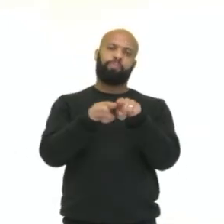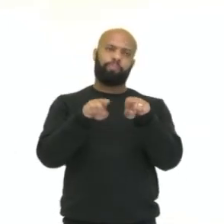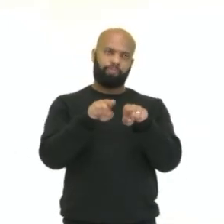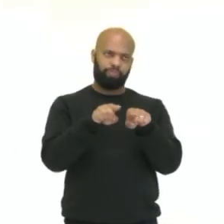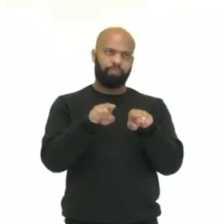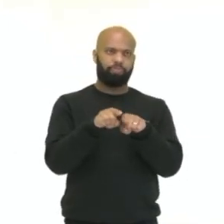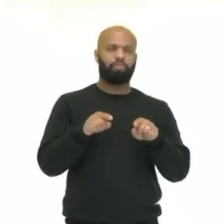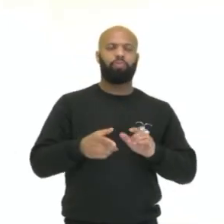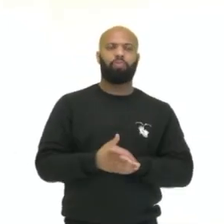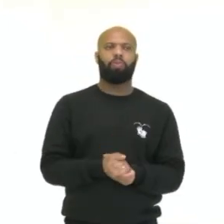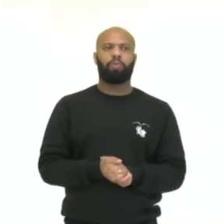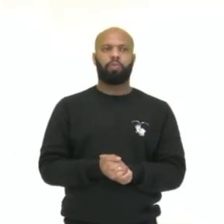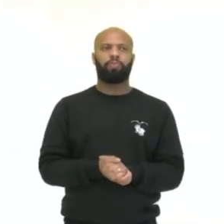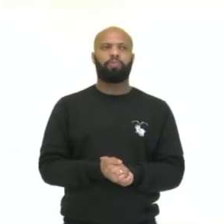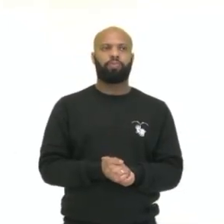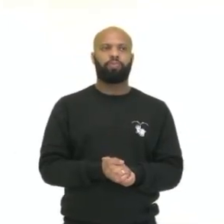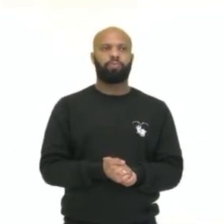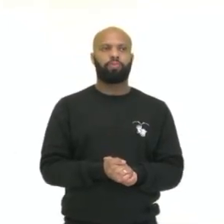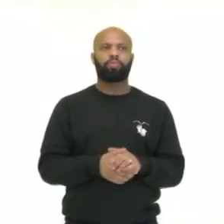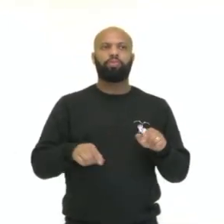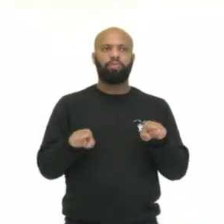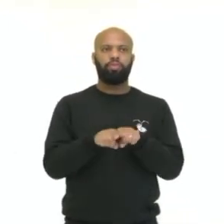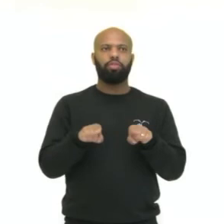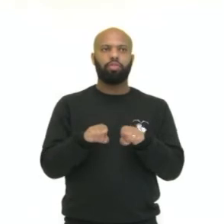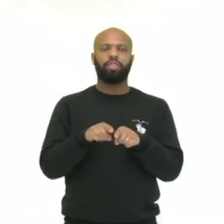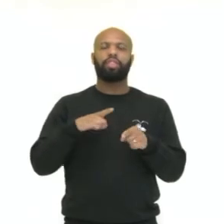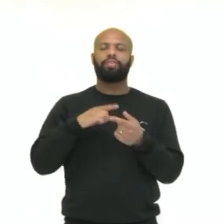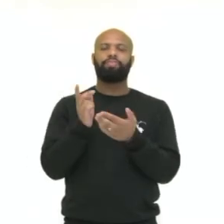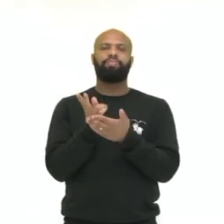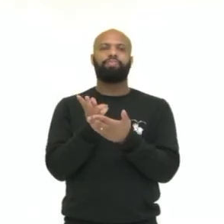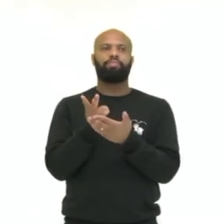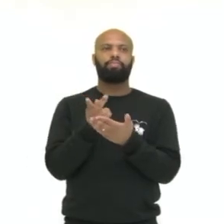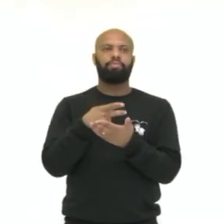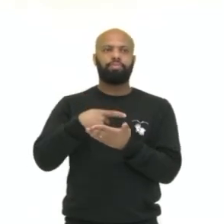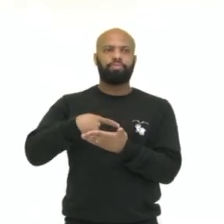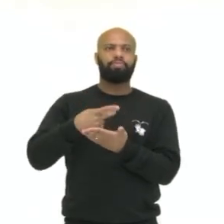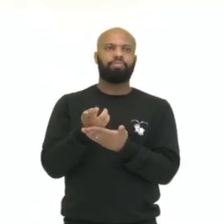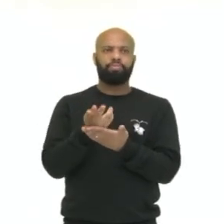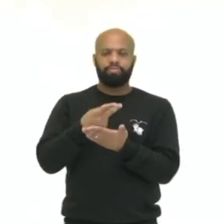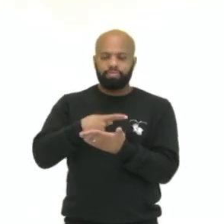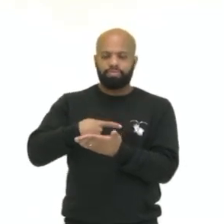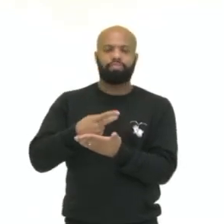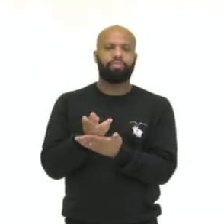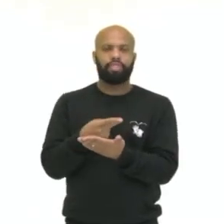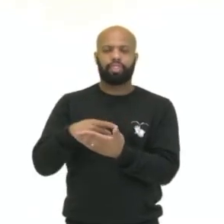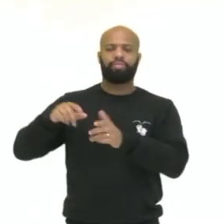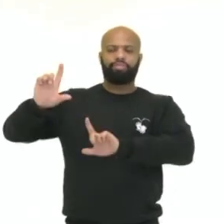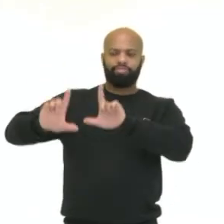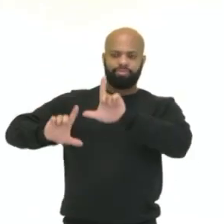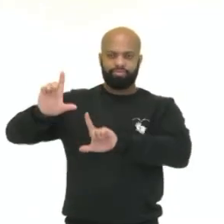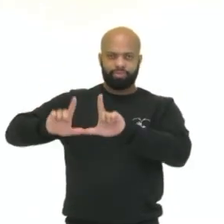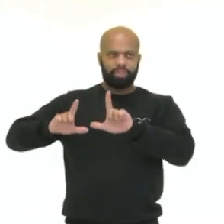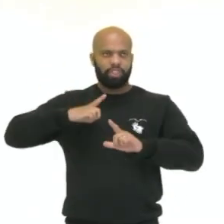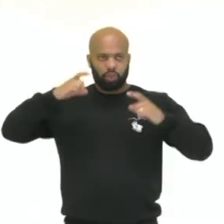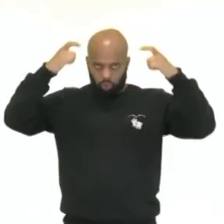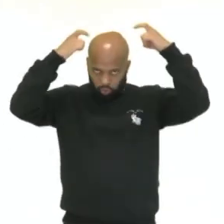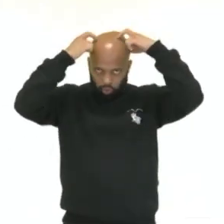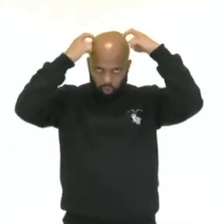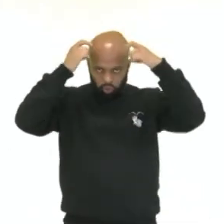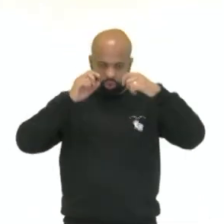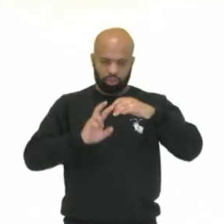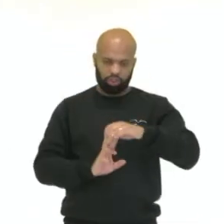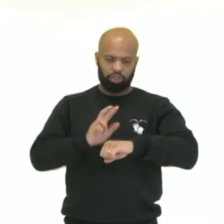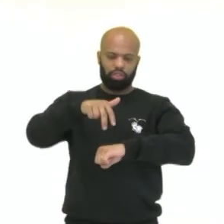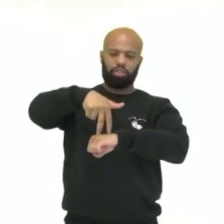a ideia da propaganda. Desenho, 5. Desenho animado ou de animação, é o ursinho levantando